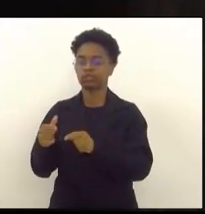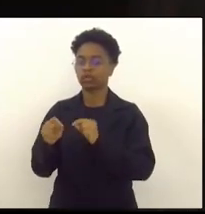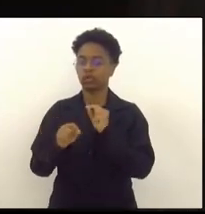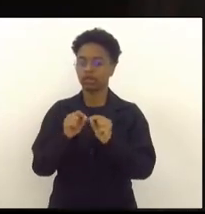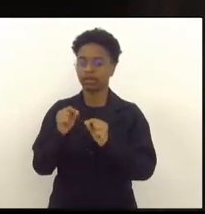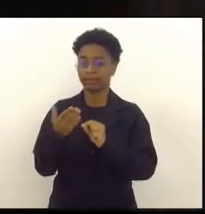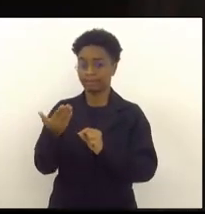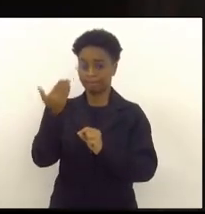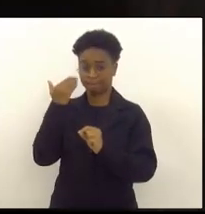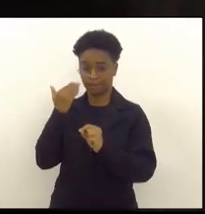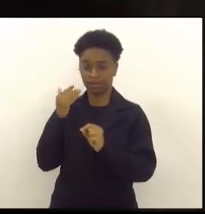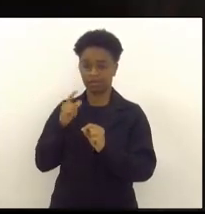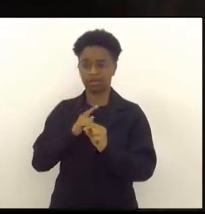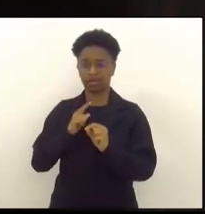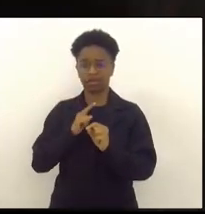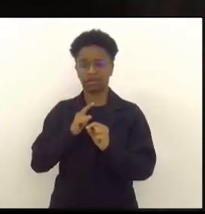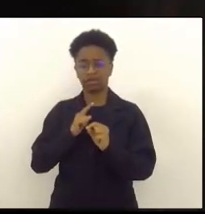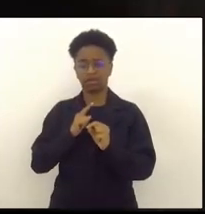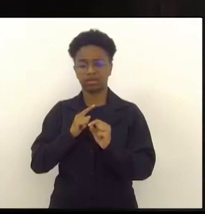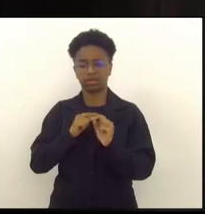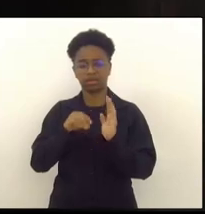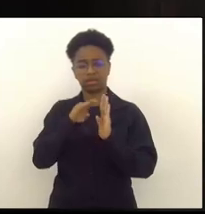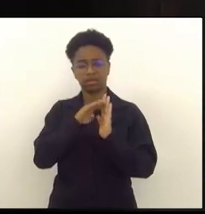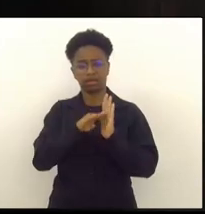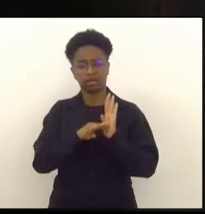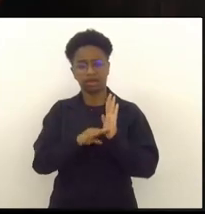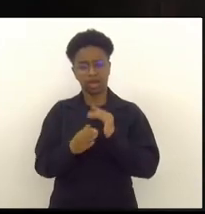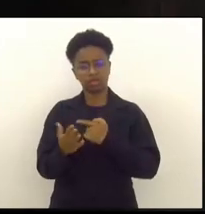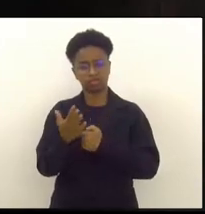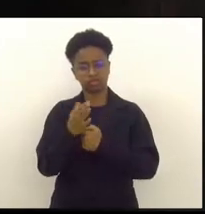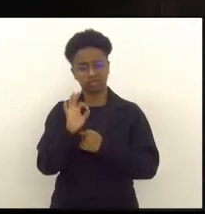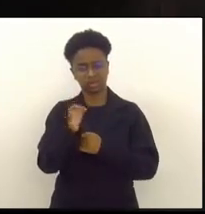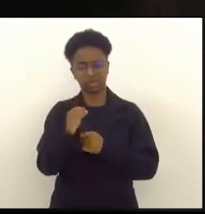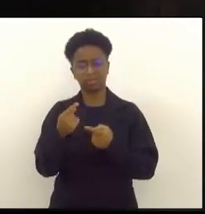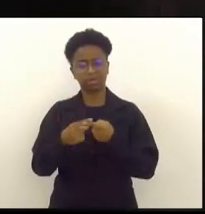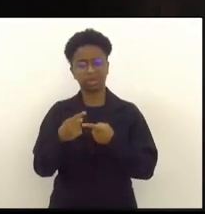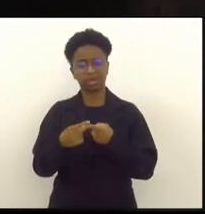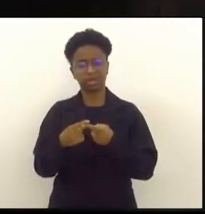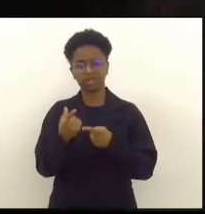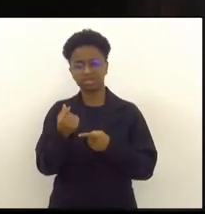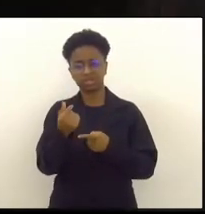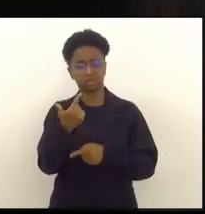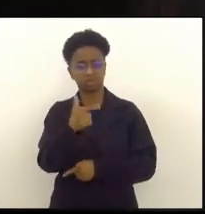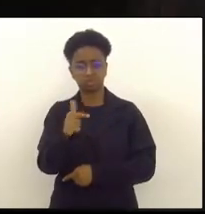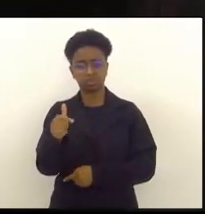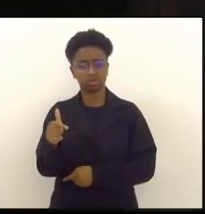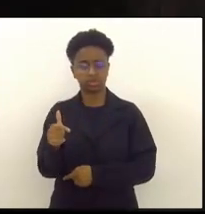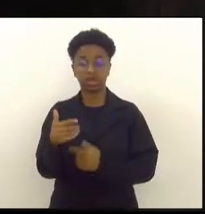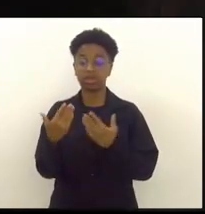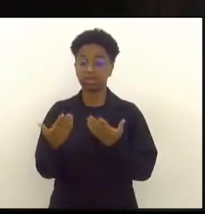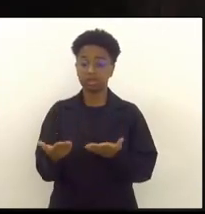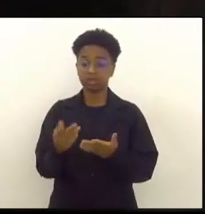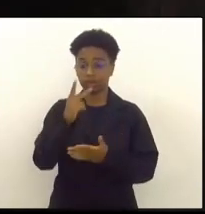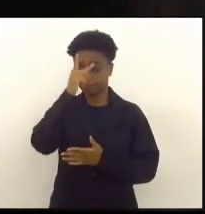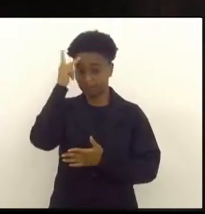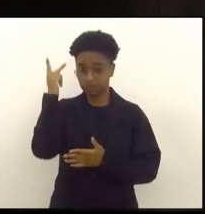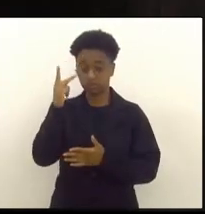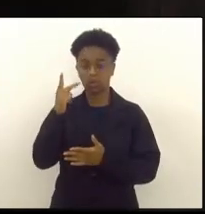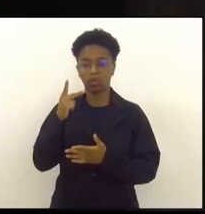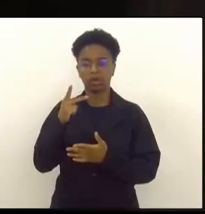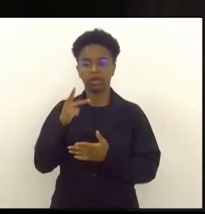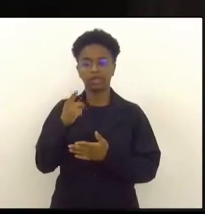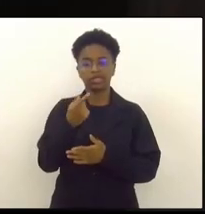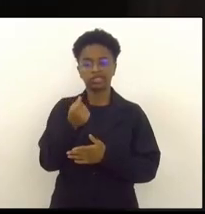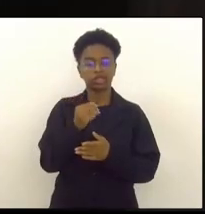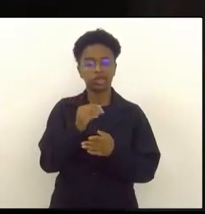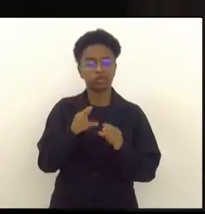Naquele tempo tinha aquela lista ajuda, porque eu não tinha condição, eu não tinha condição. Então o pessoal fazia uma vaquinha, nessa